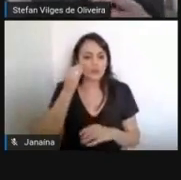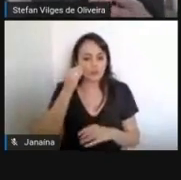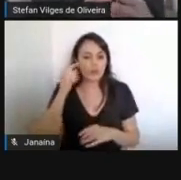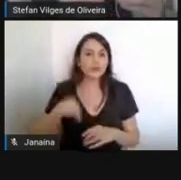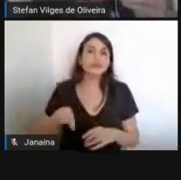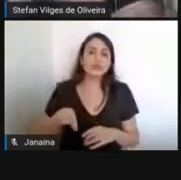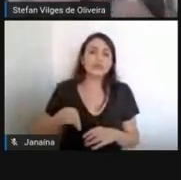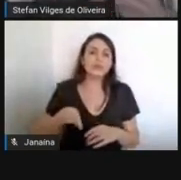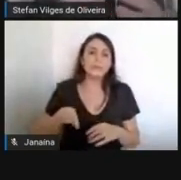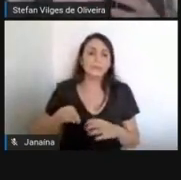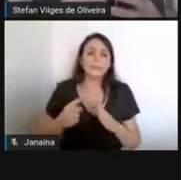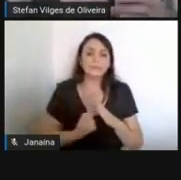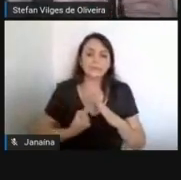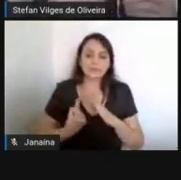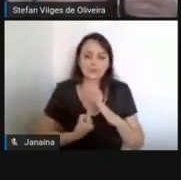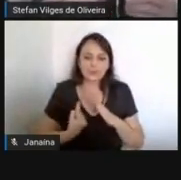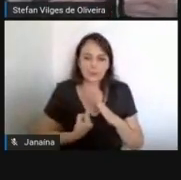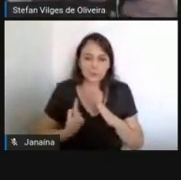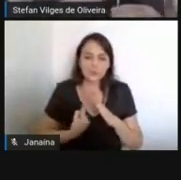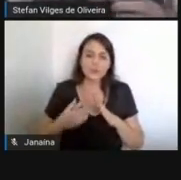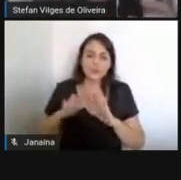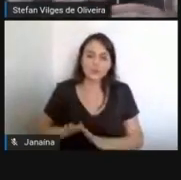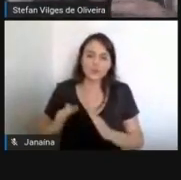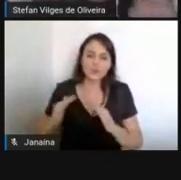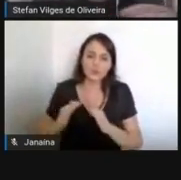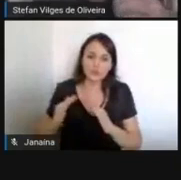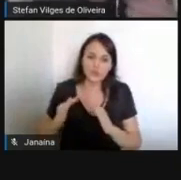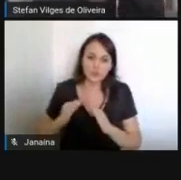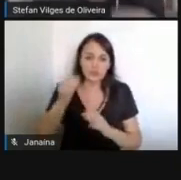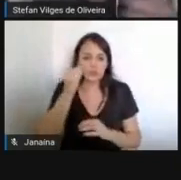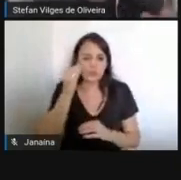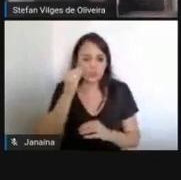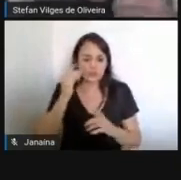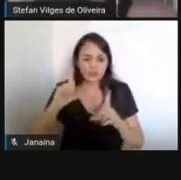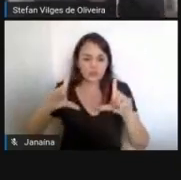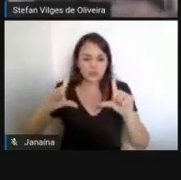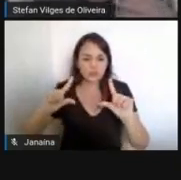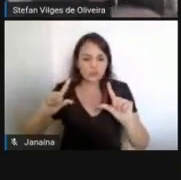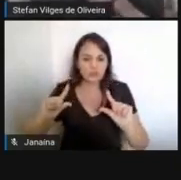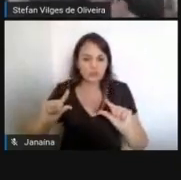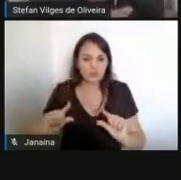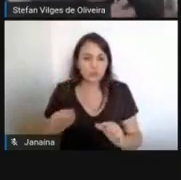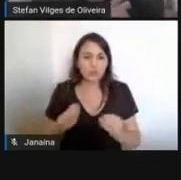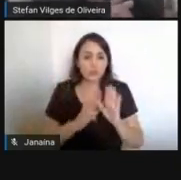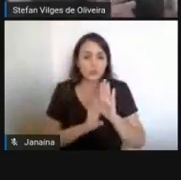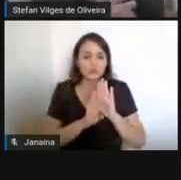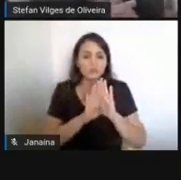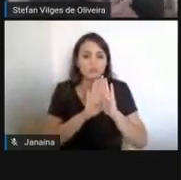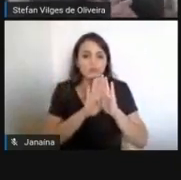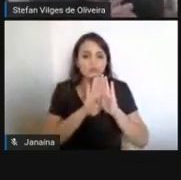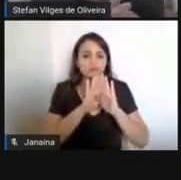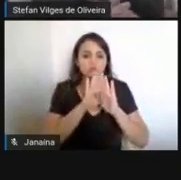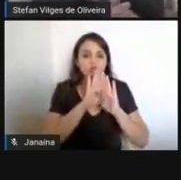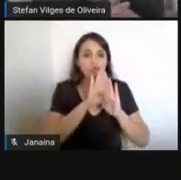quarentenas, e com o distanciamento social buscar reduzir essa curva de contaminações,